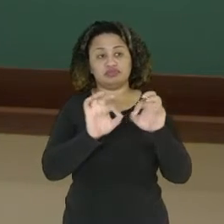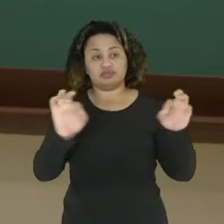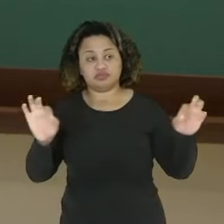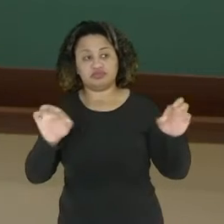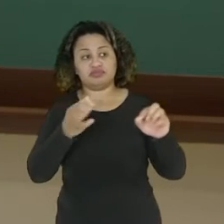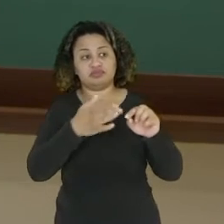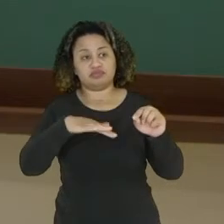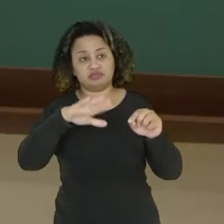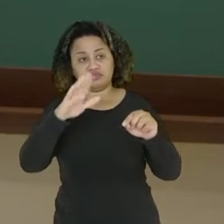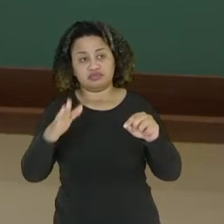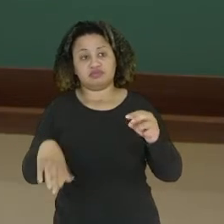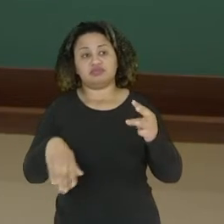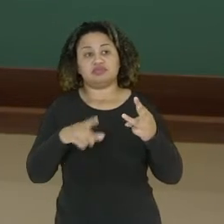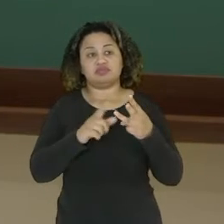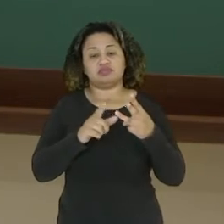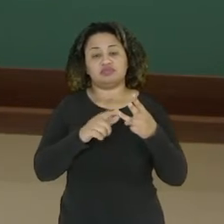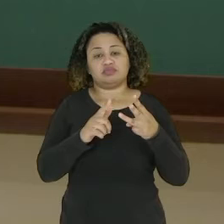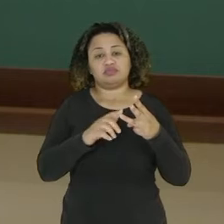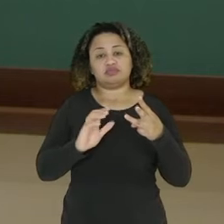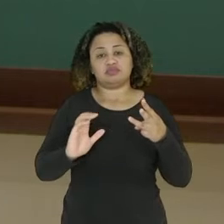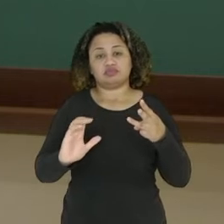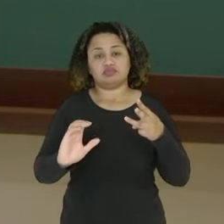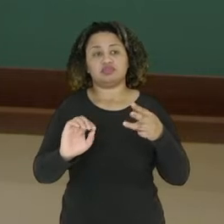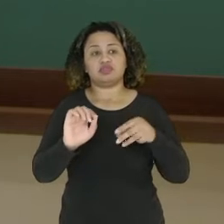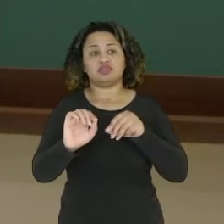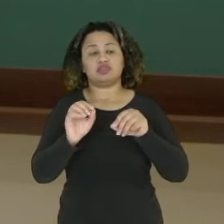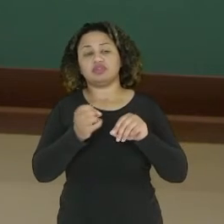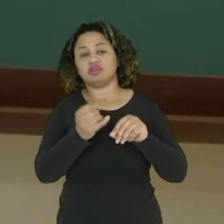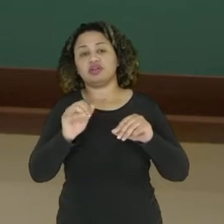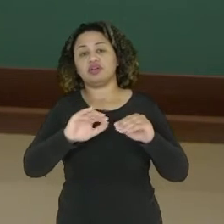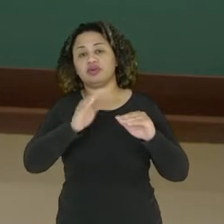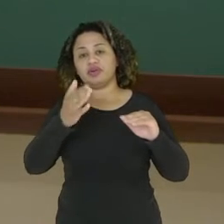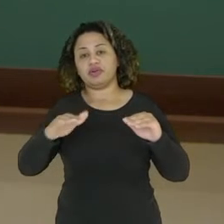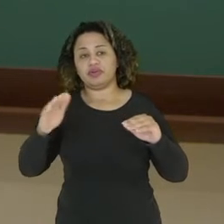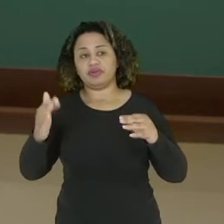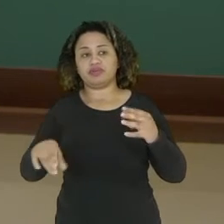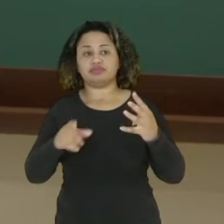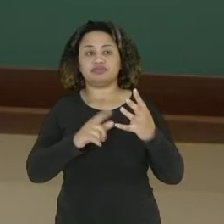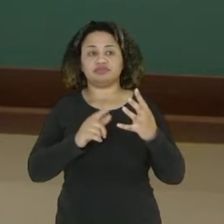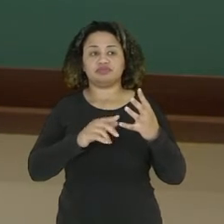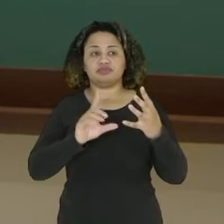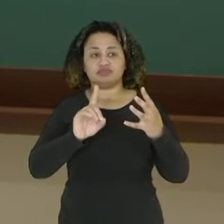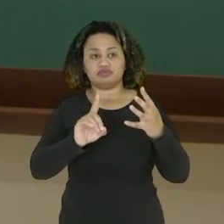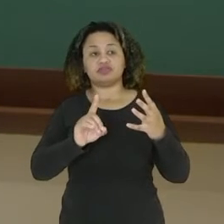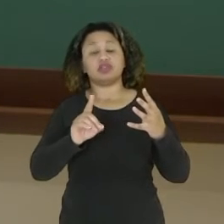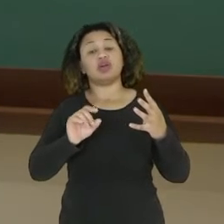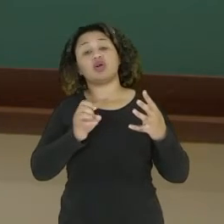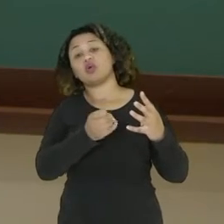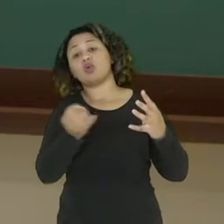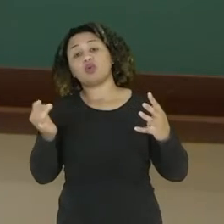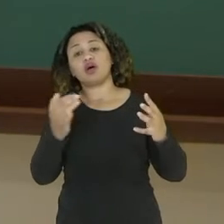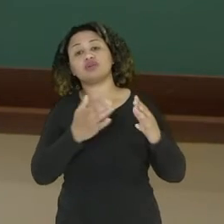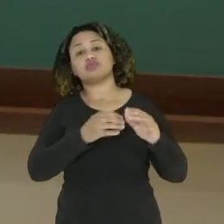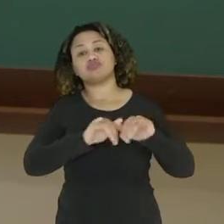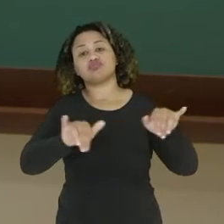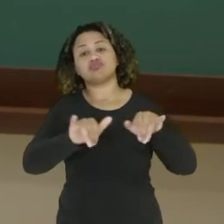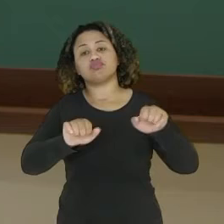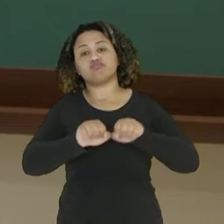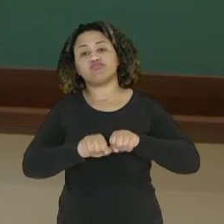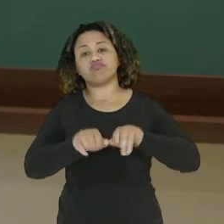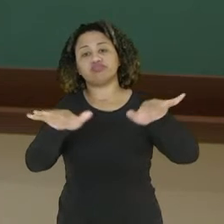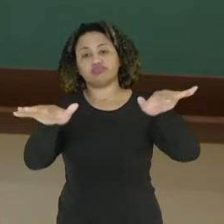onda, e a letra C, a frequência da onda, e a letra D, a velocidade de propagação da